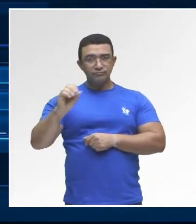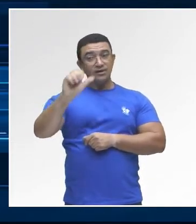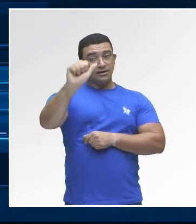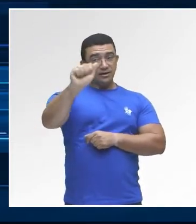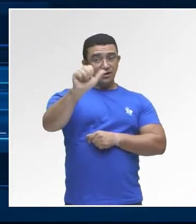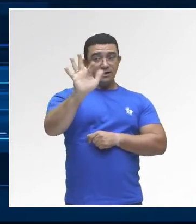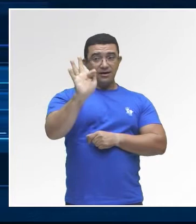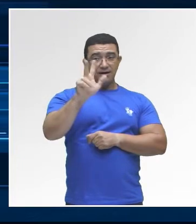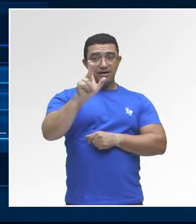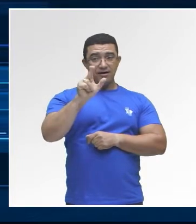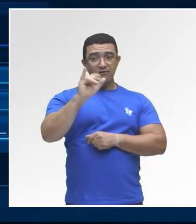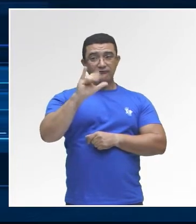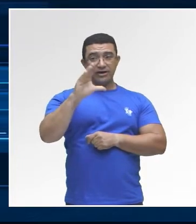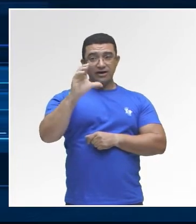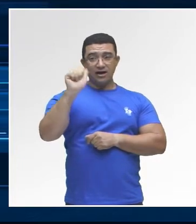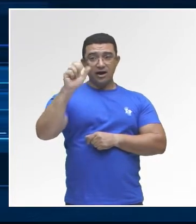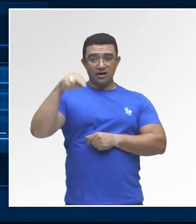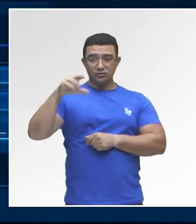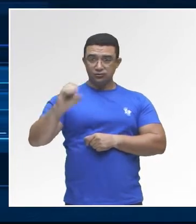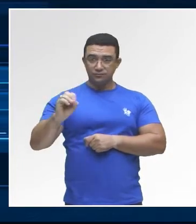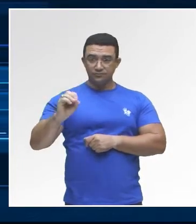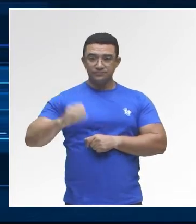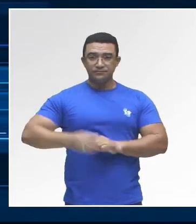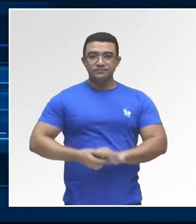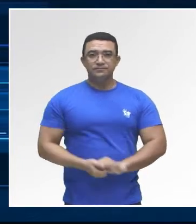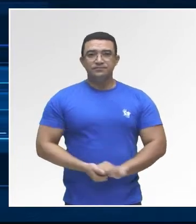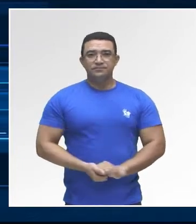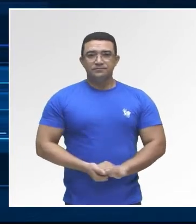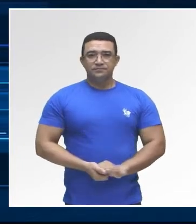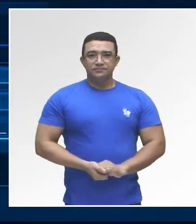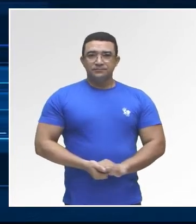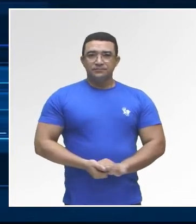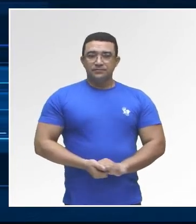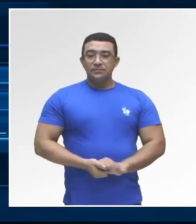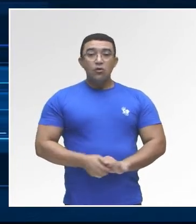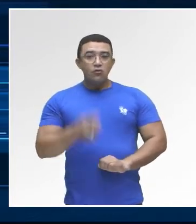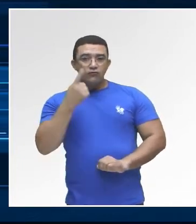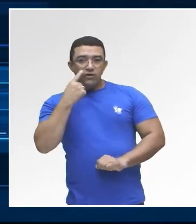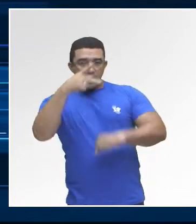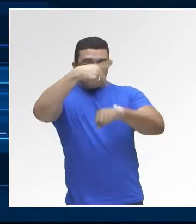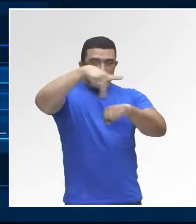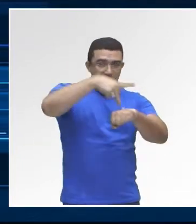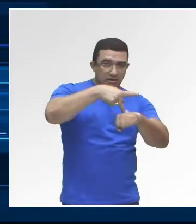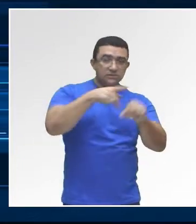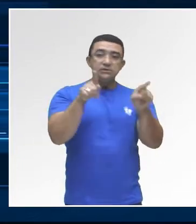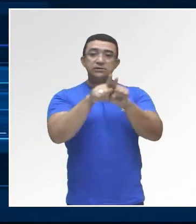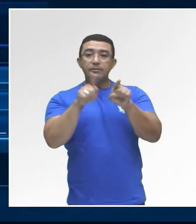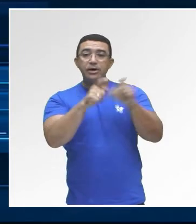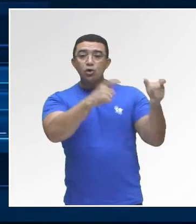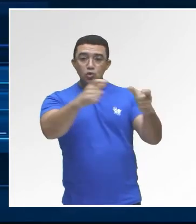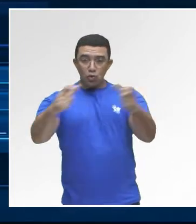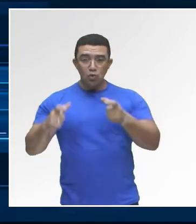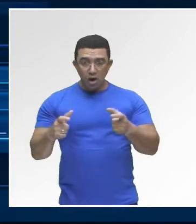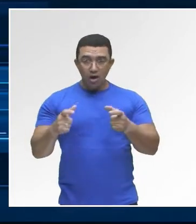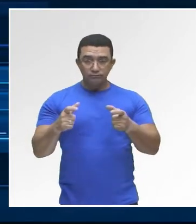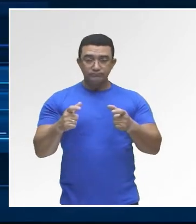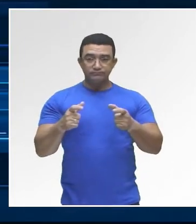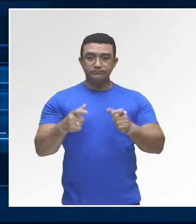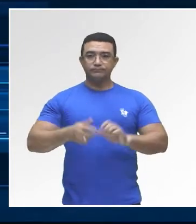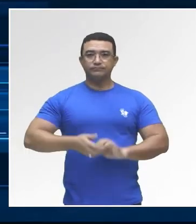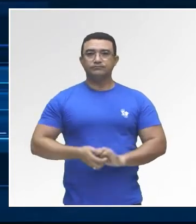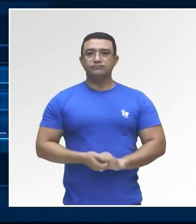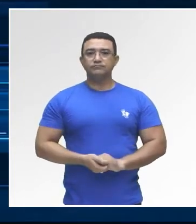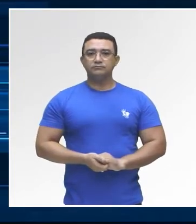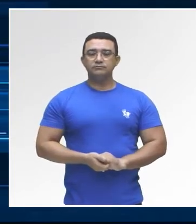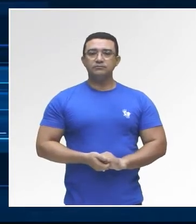African. Vou anotando isso daí, viu, gente? O país e a nacionalidade também desses personagens que vocês estão vendo aí. O